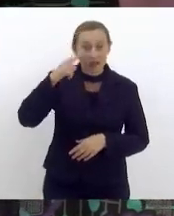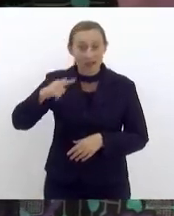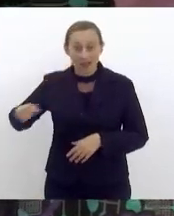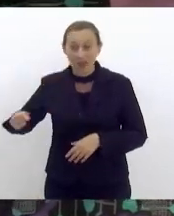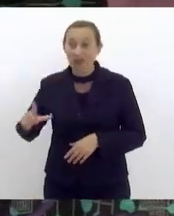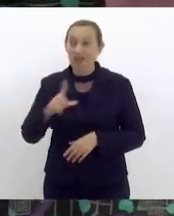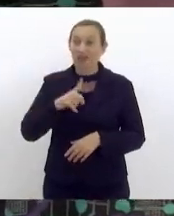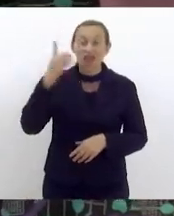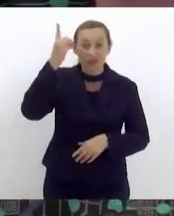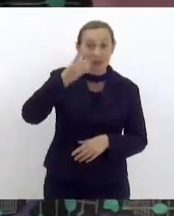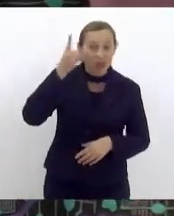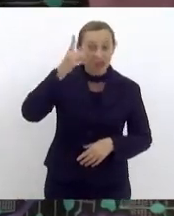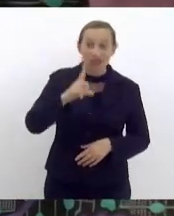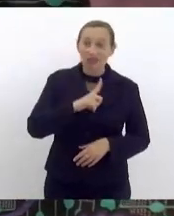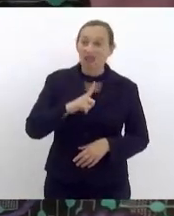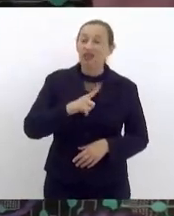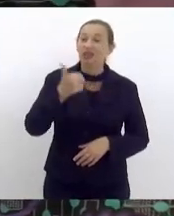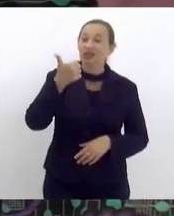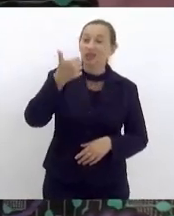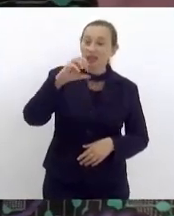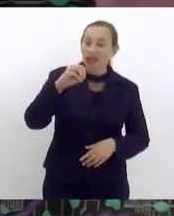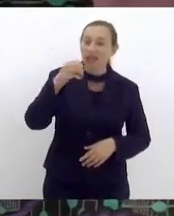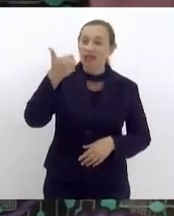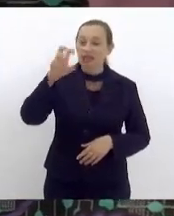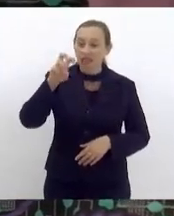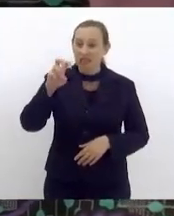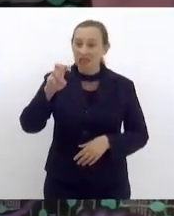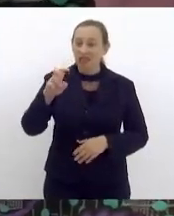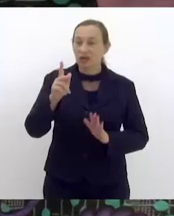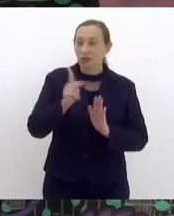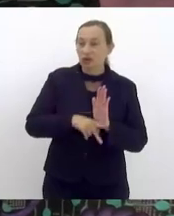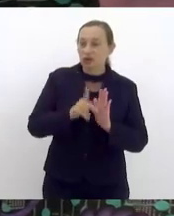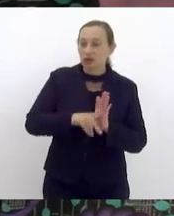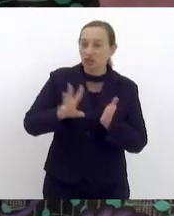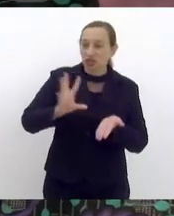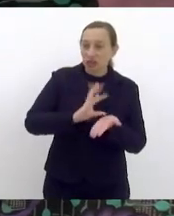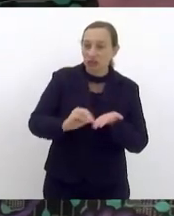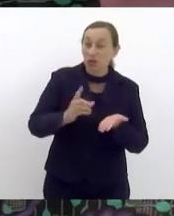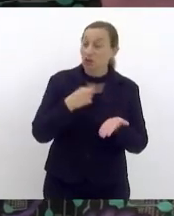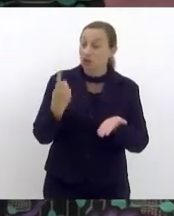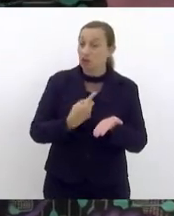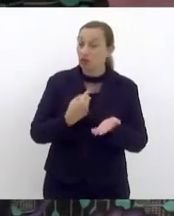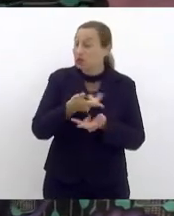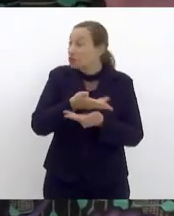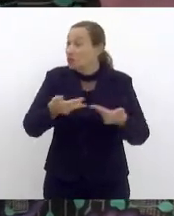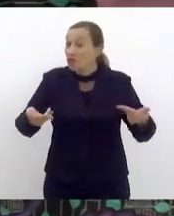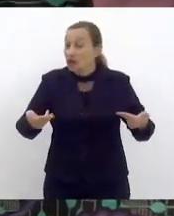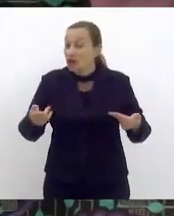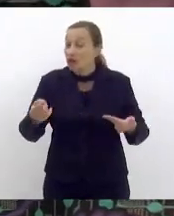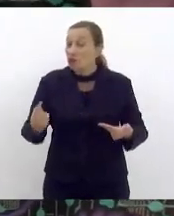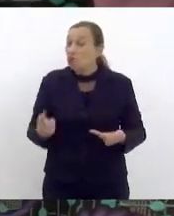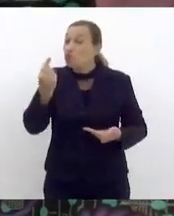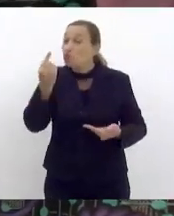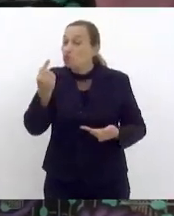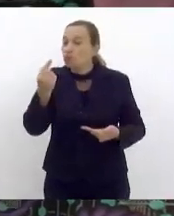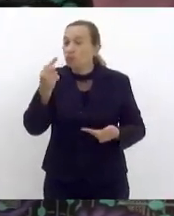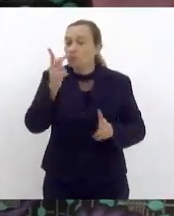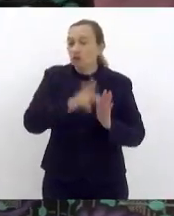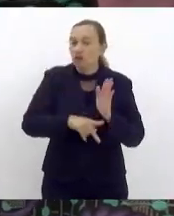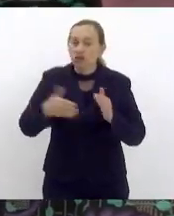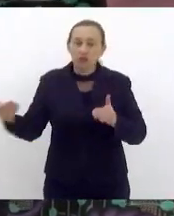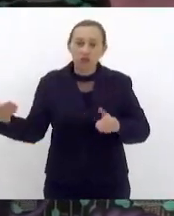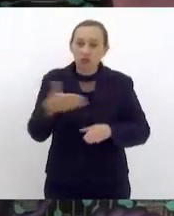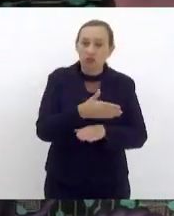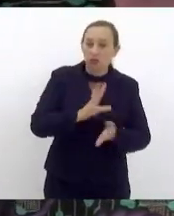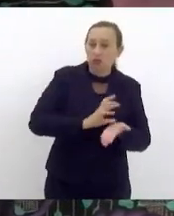tem deputados que tiveram 10 15 projetos em Pauta e nós podemos centenas para entrar em Pauta nos vemos um único e aí eu